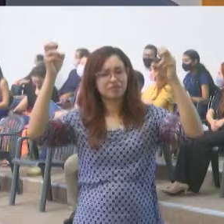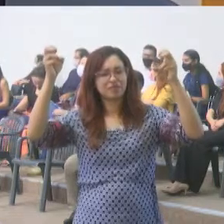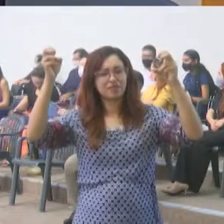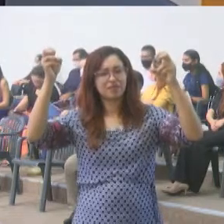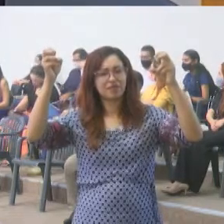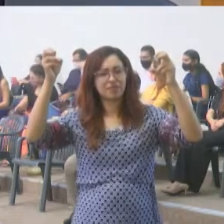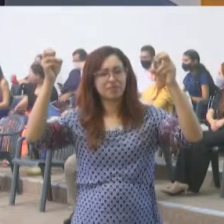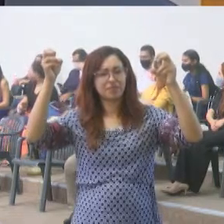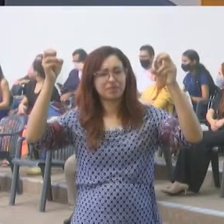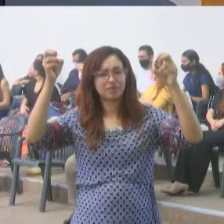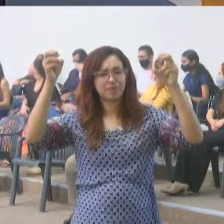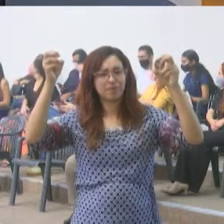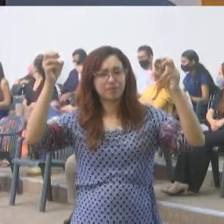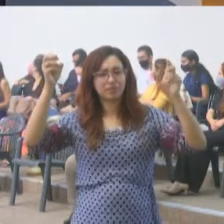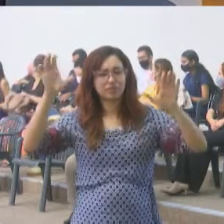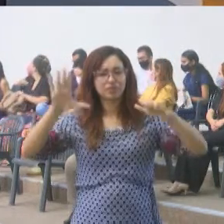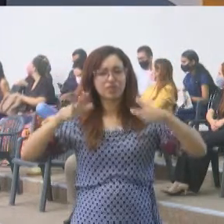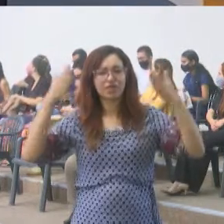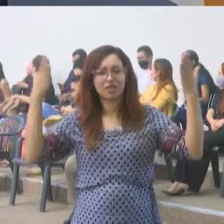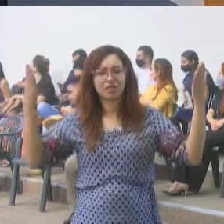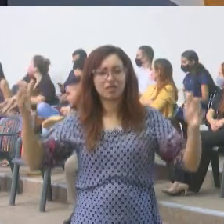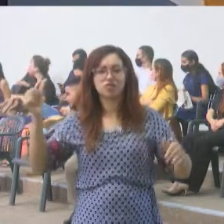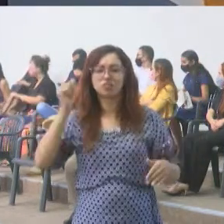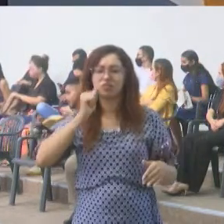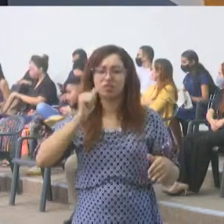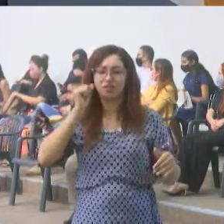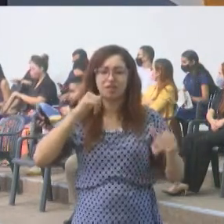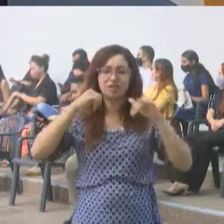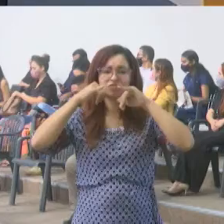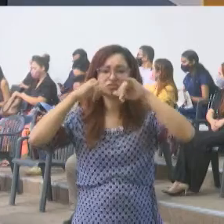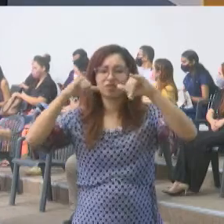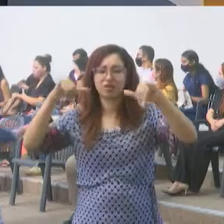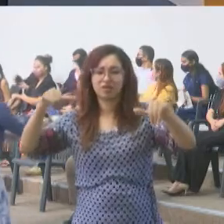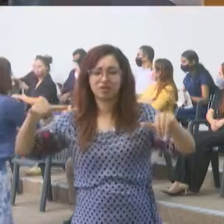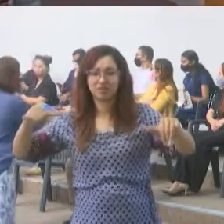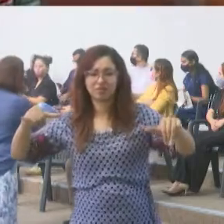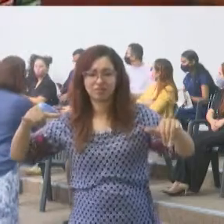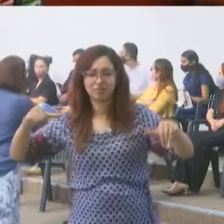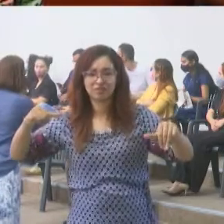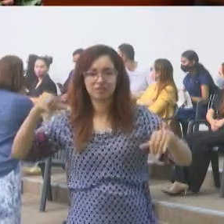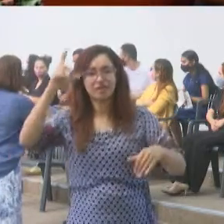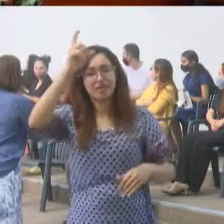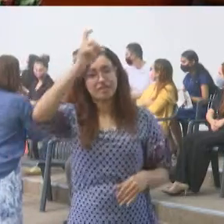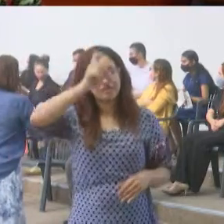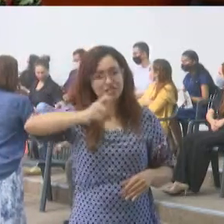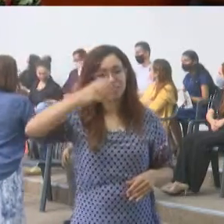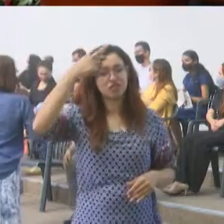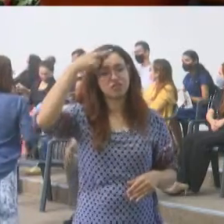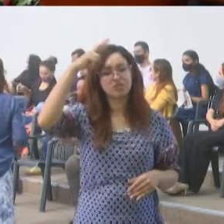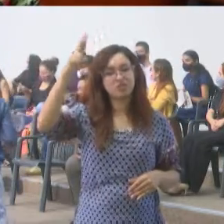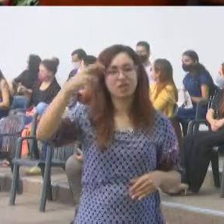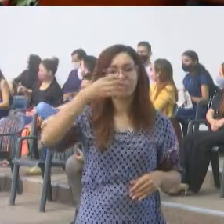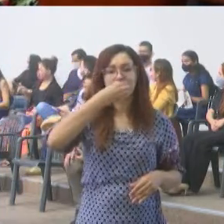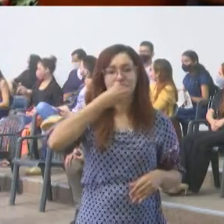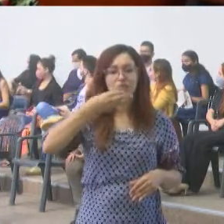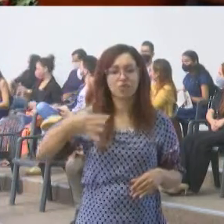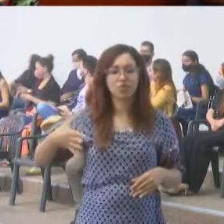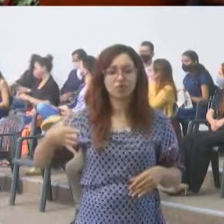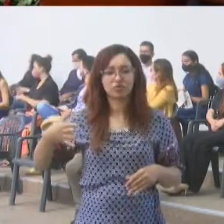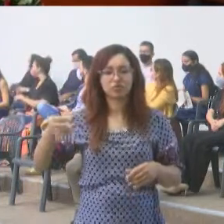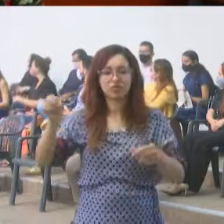14, bem forte. 1, 2, 3. Então as mulheres disseram a Noemi: seja o